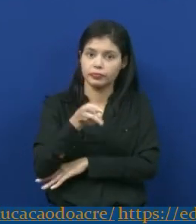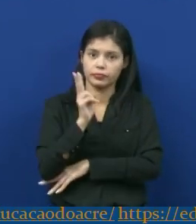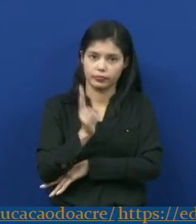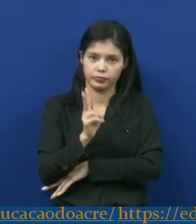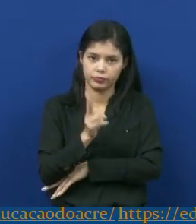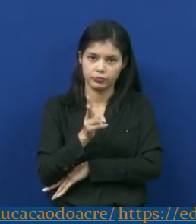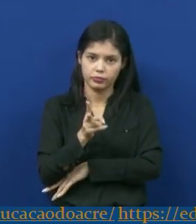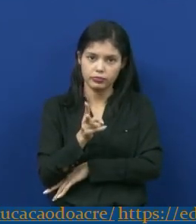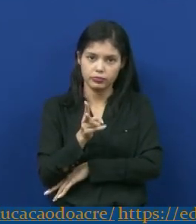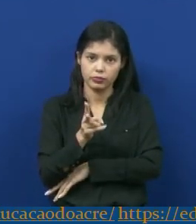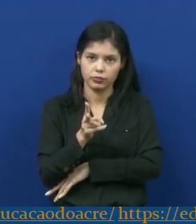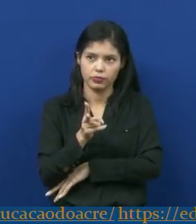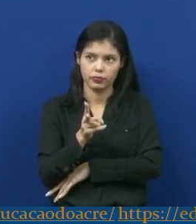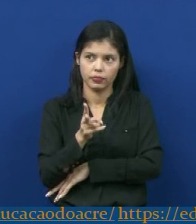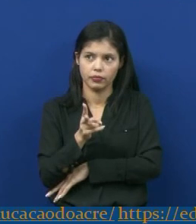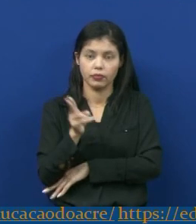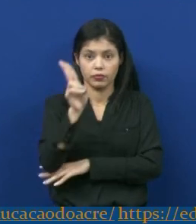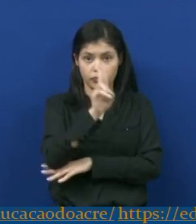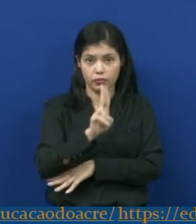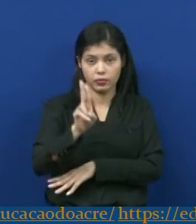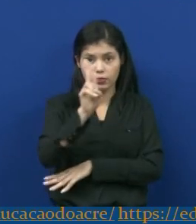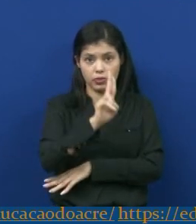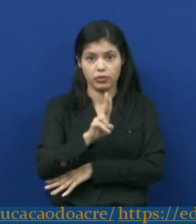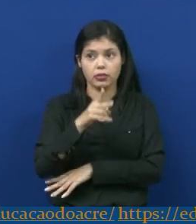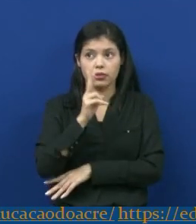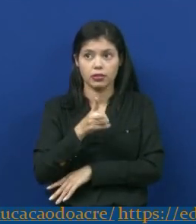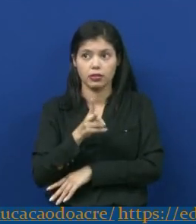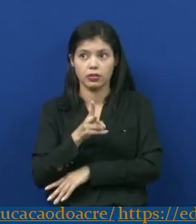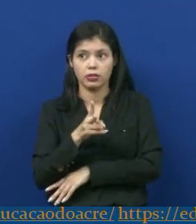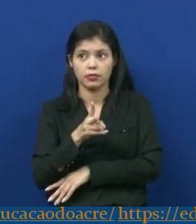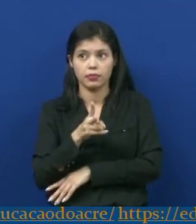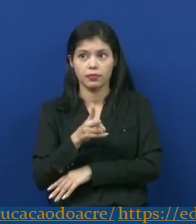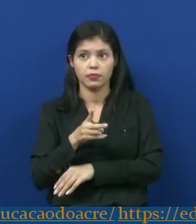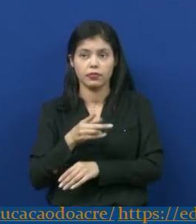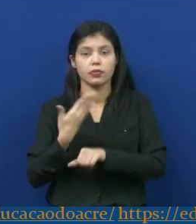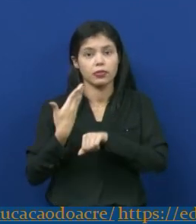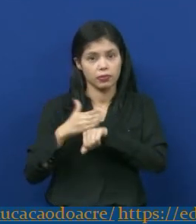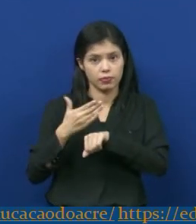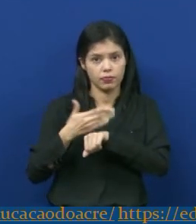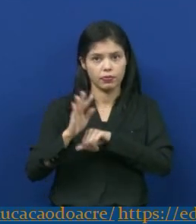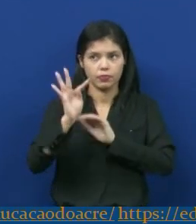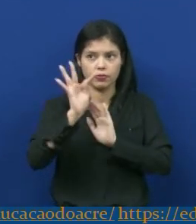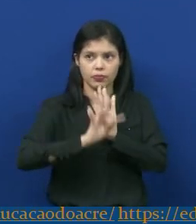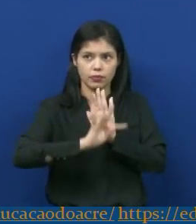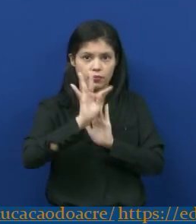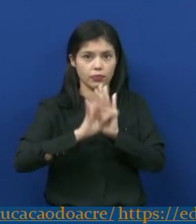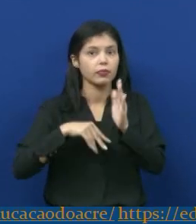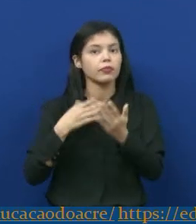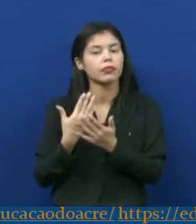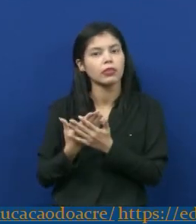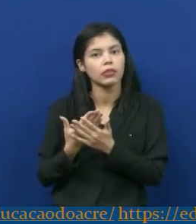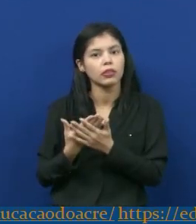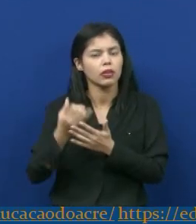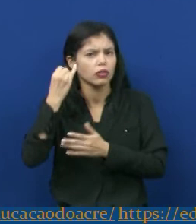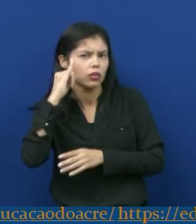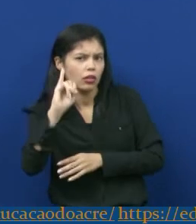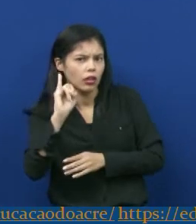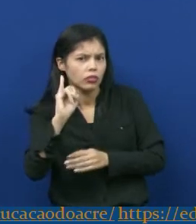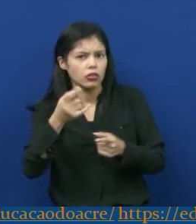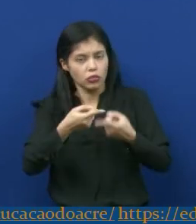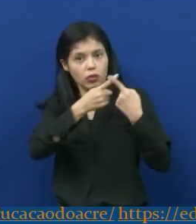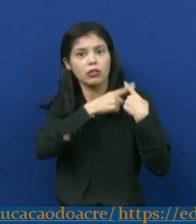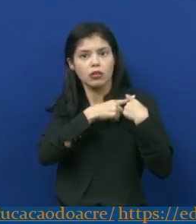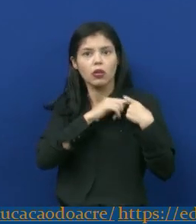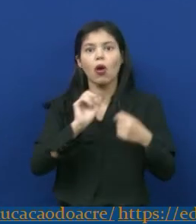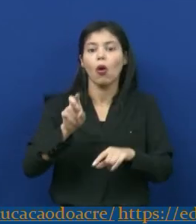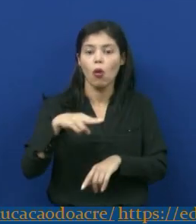sempre, o uso delas deve ser sempre praticado dentro dos contextos estudados, seja com a ideia de obrigatoriedade